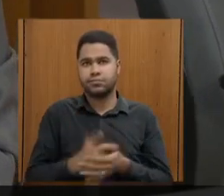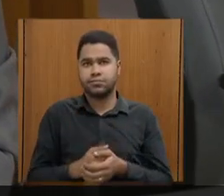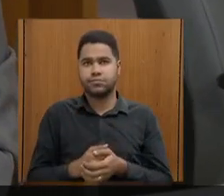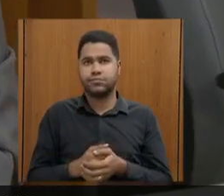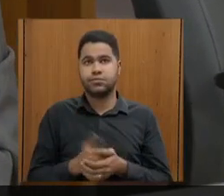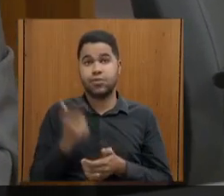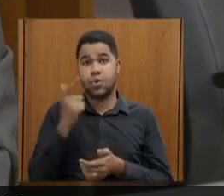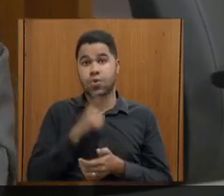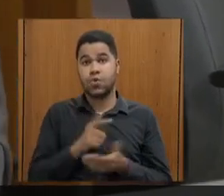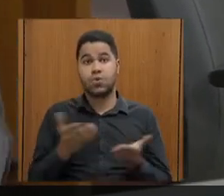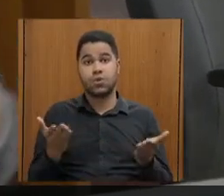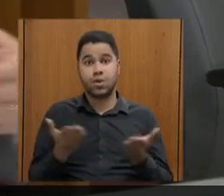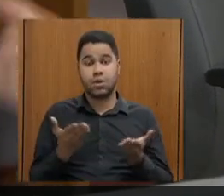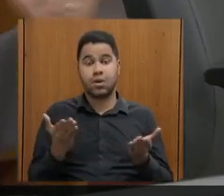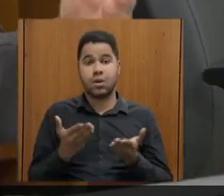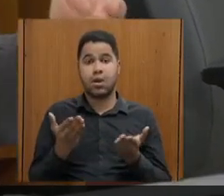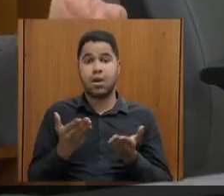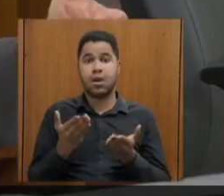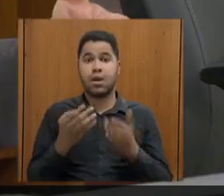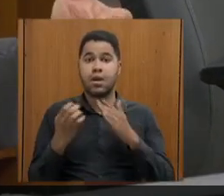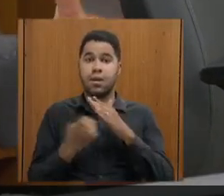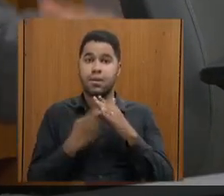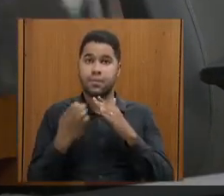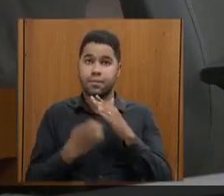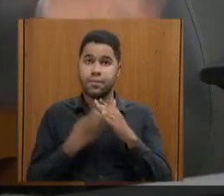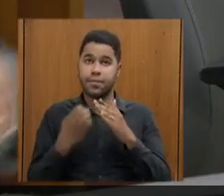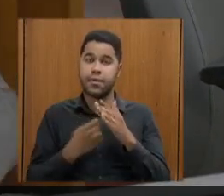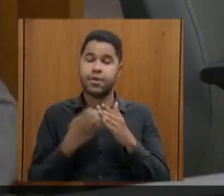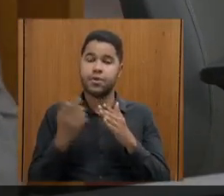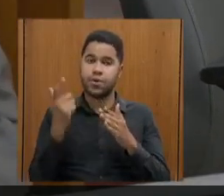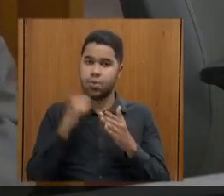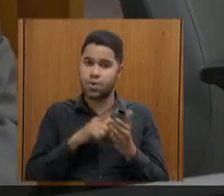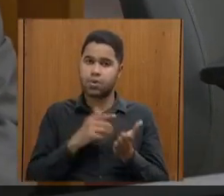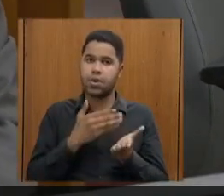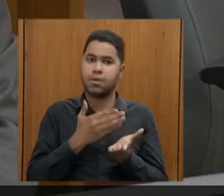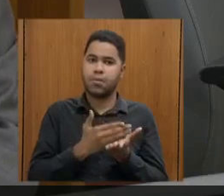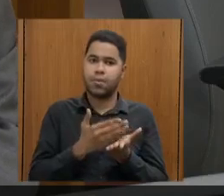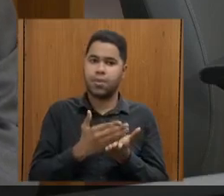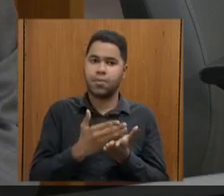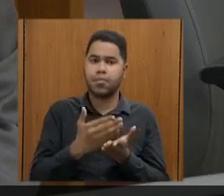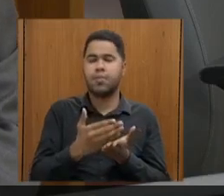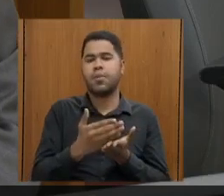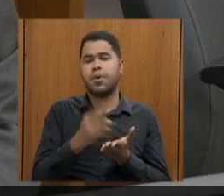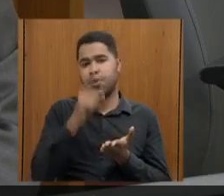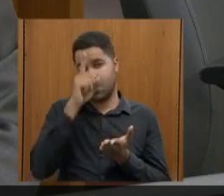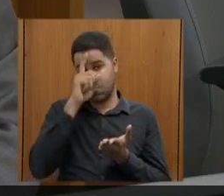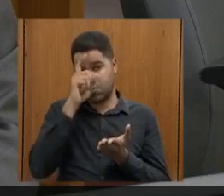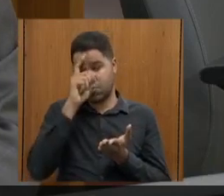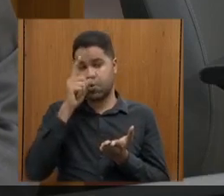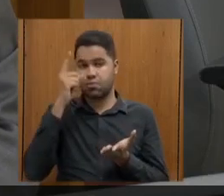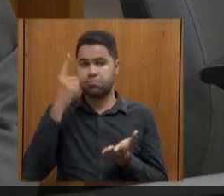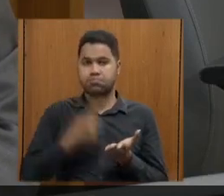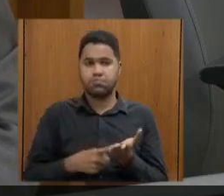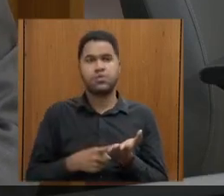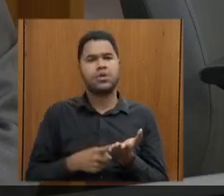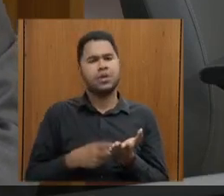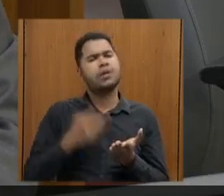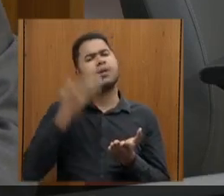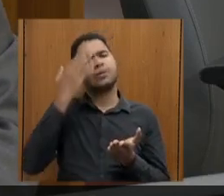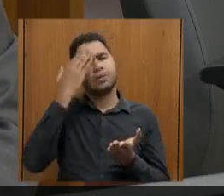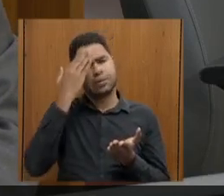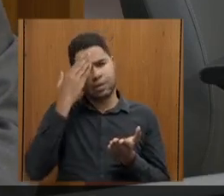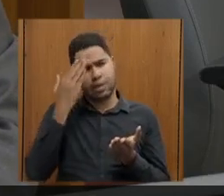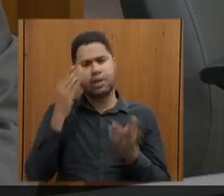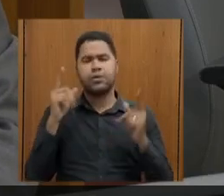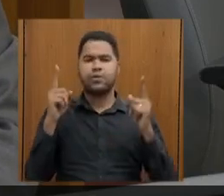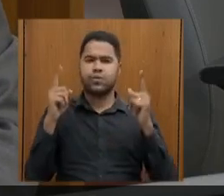então o que a gente consegue hoje É acho que a empresa é Islândia e aquilo que o hospital é assuma o compromisso a gente entende as